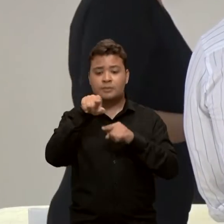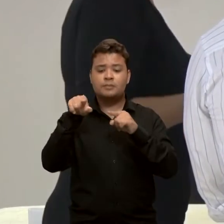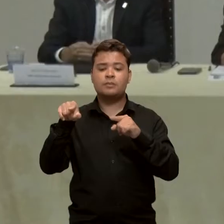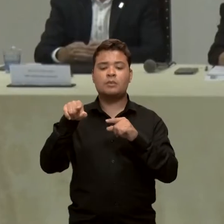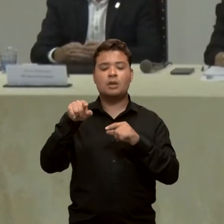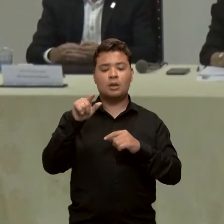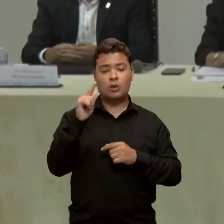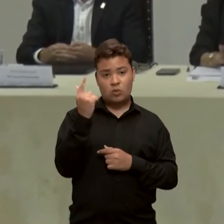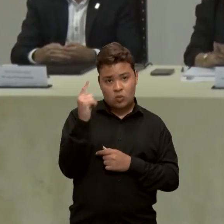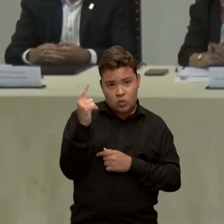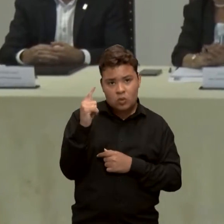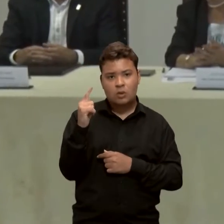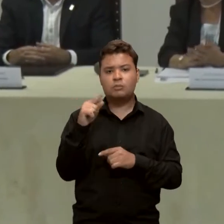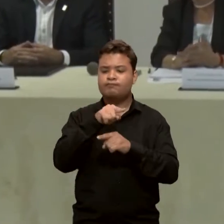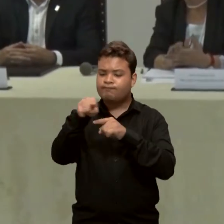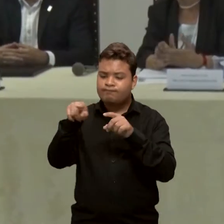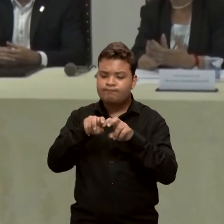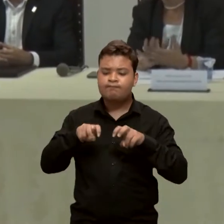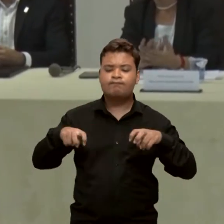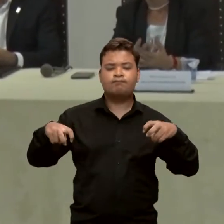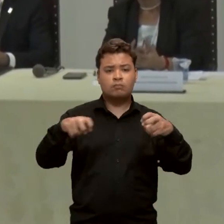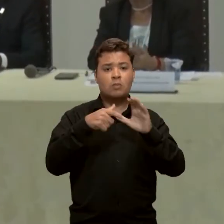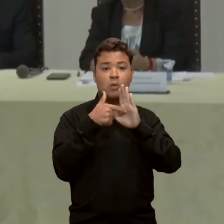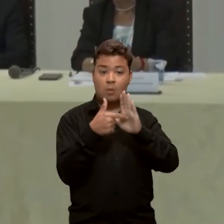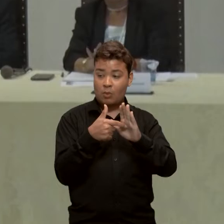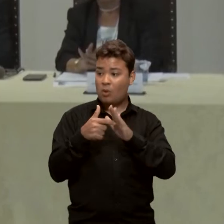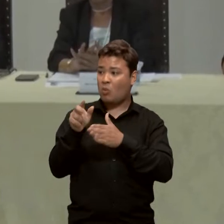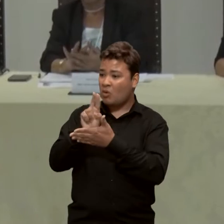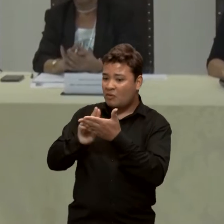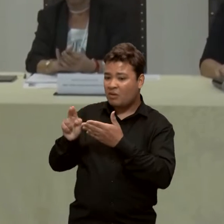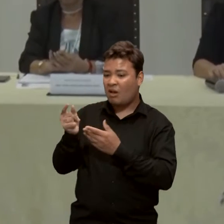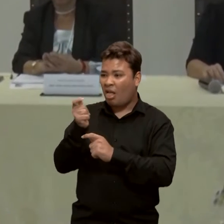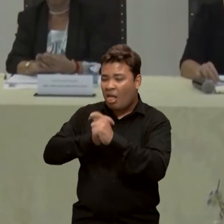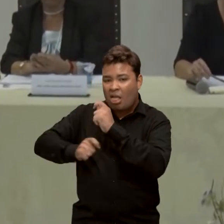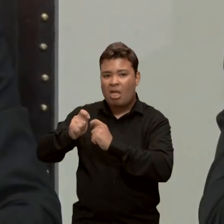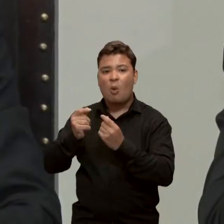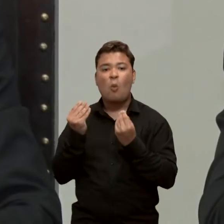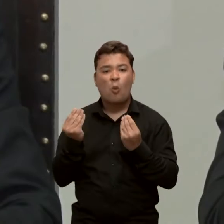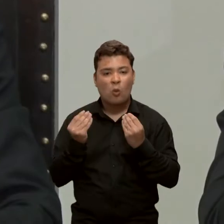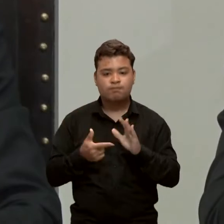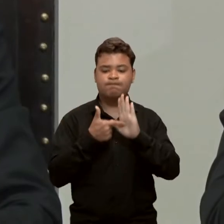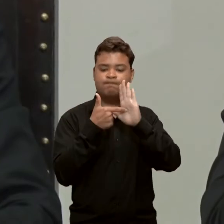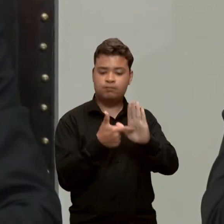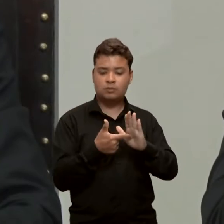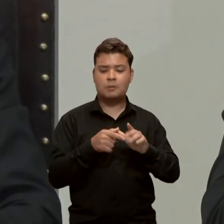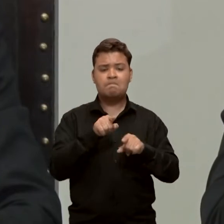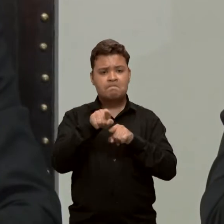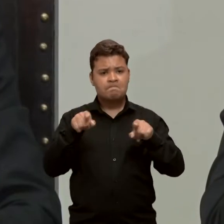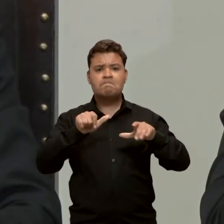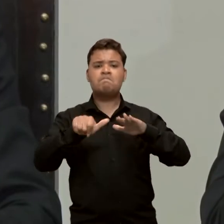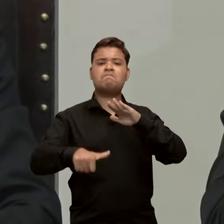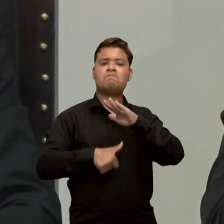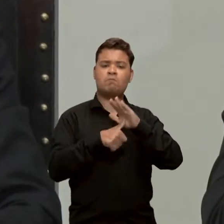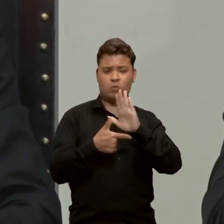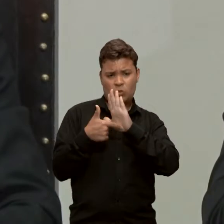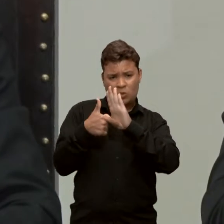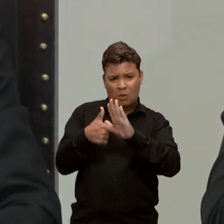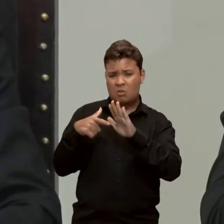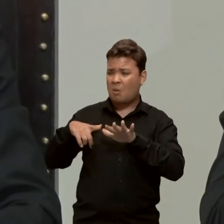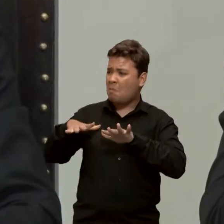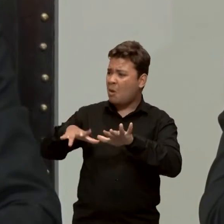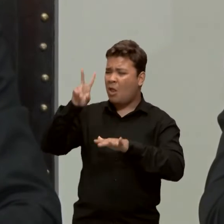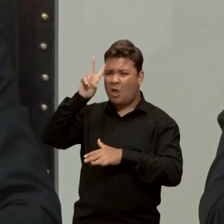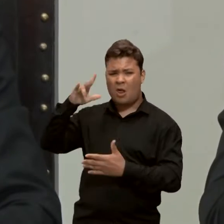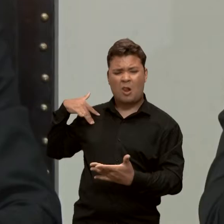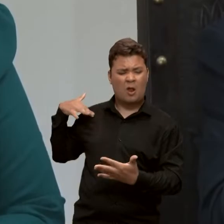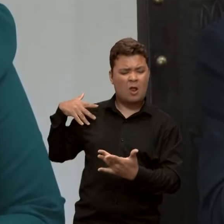mesa, apresentando a situação financeira das universidades. De maneira geral, os reitores expuseram um movimento histórico que significa